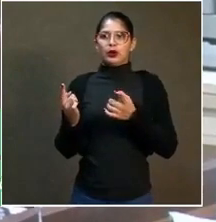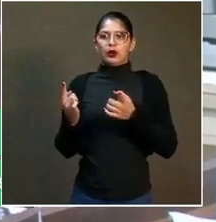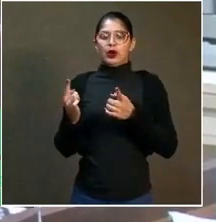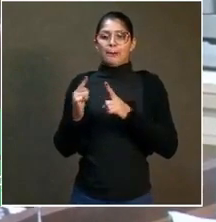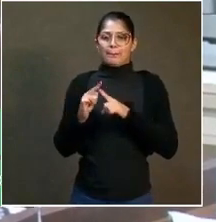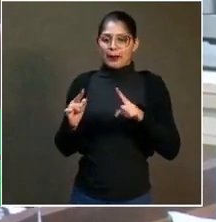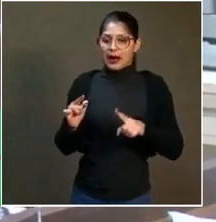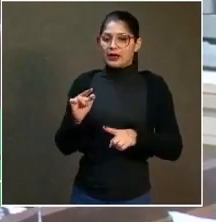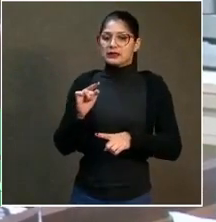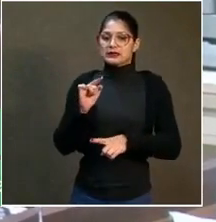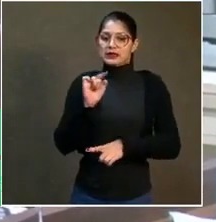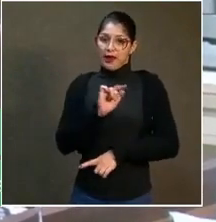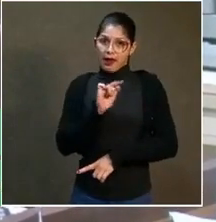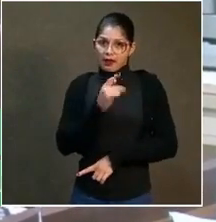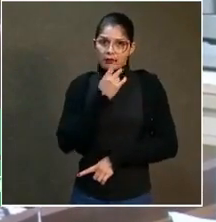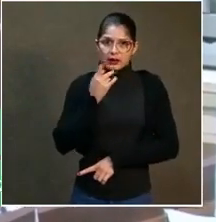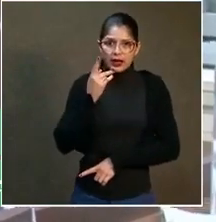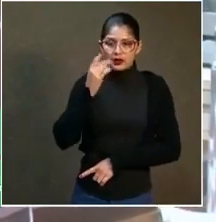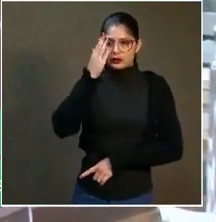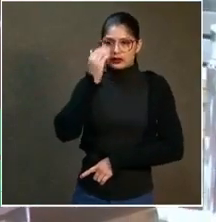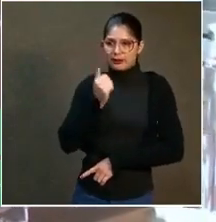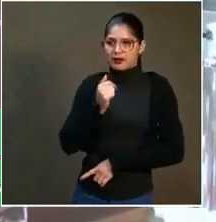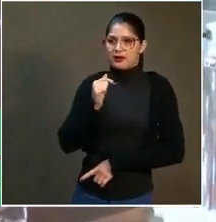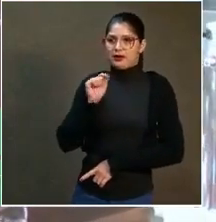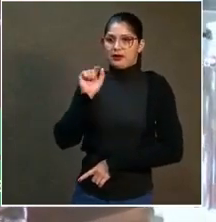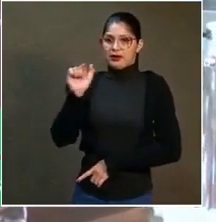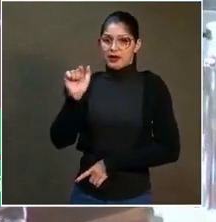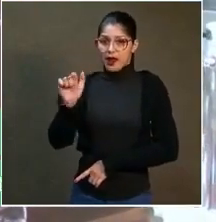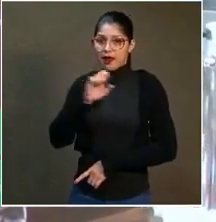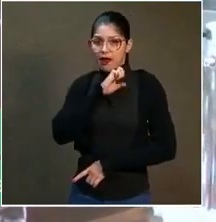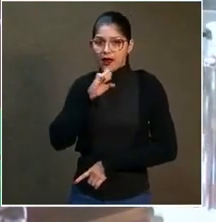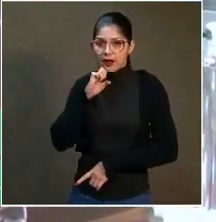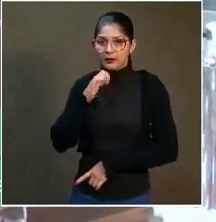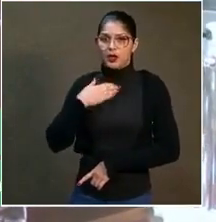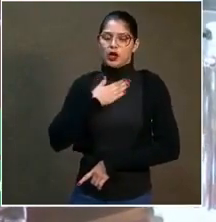gostando de outro. Tu aceita?